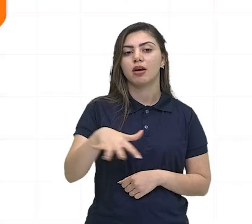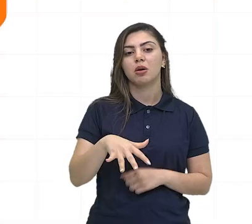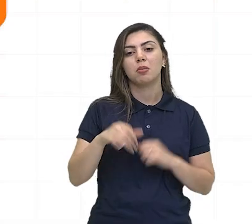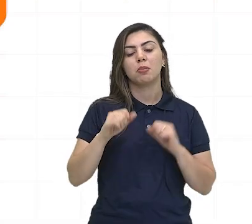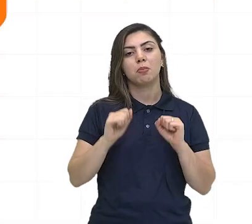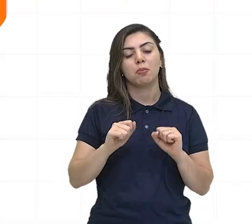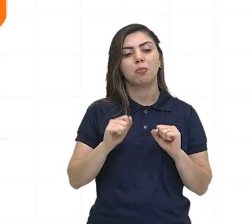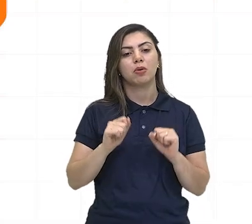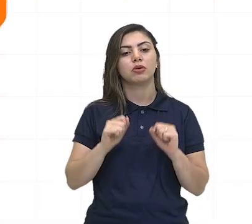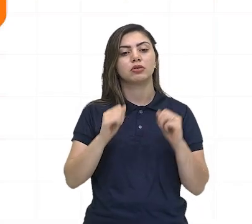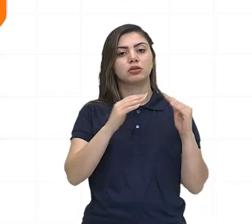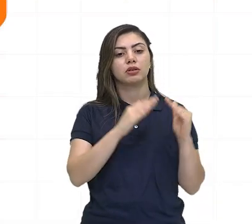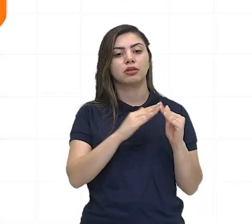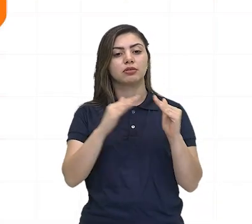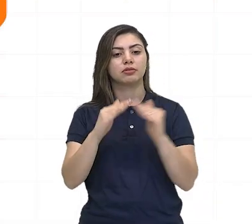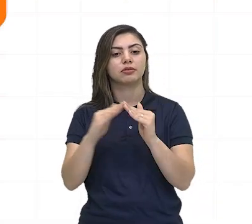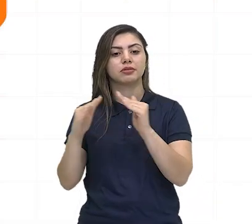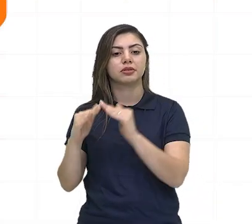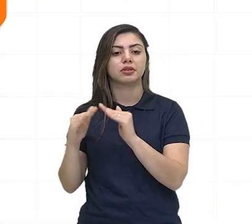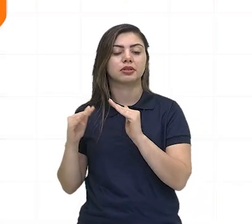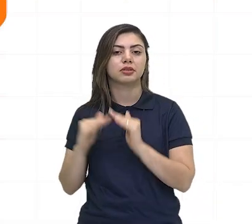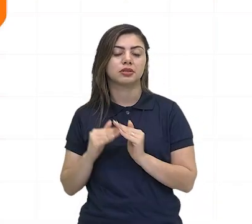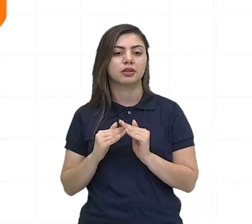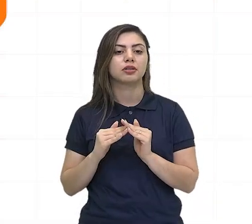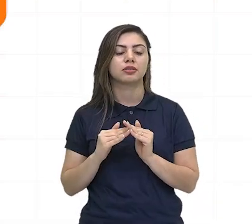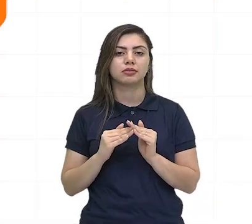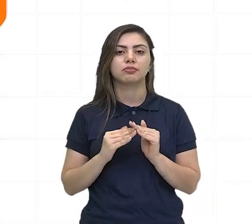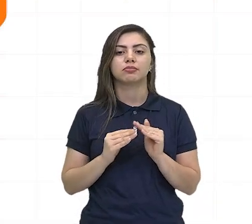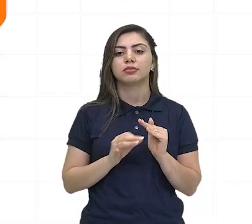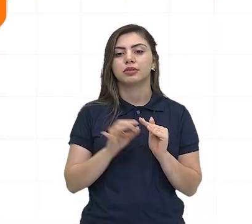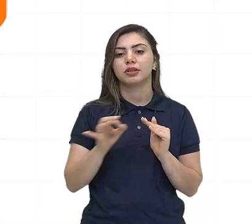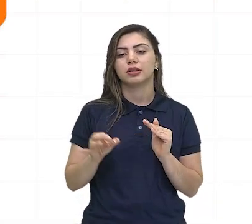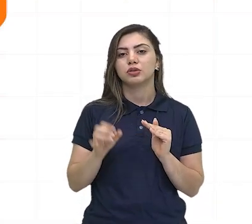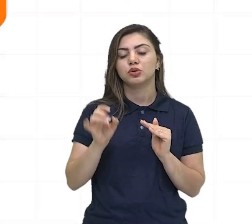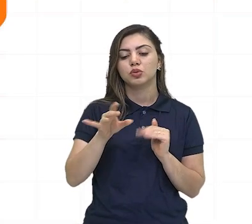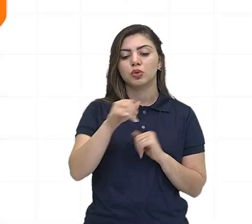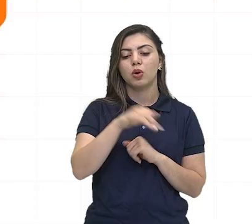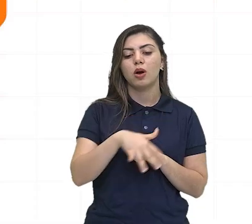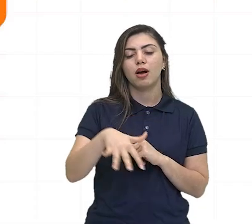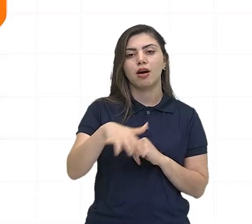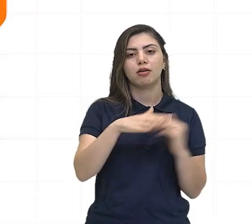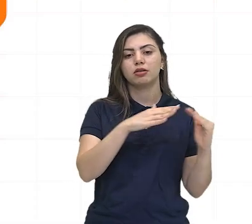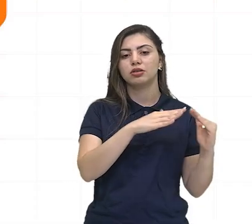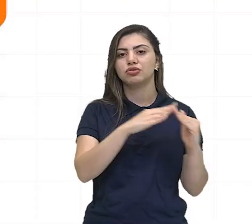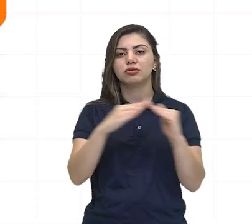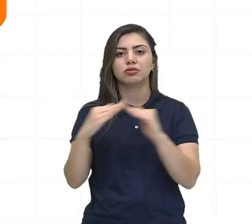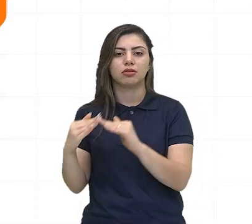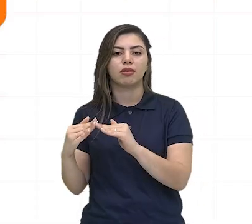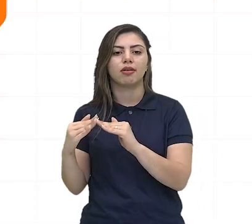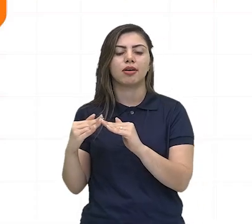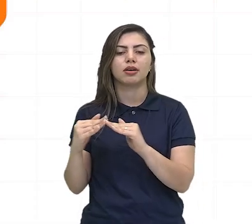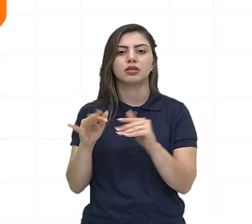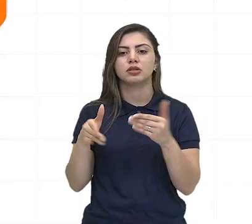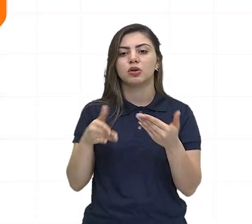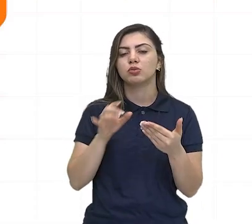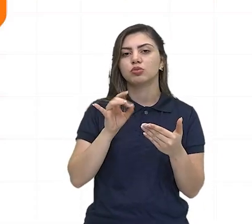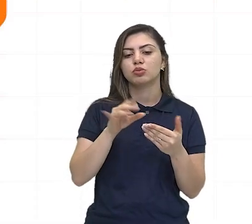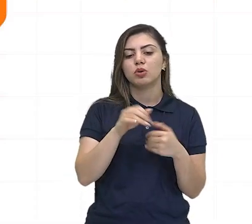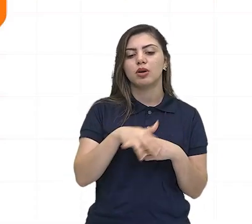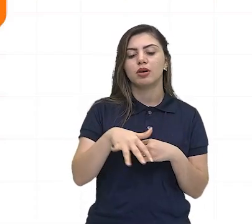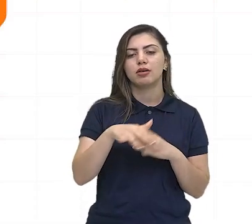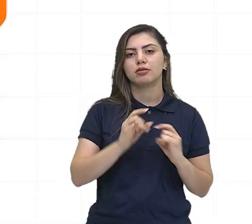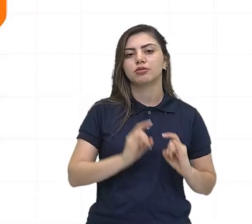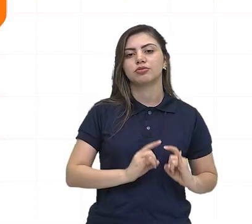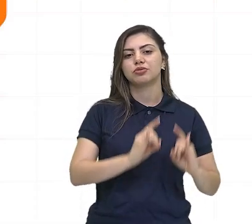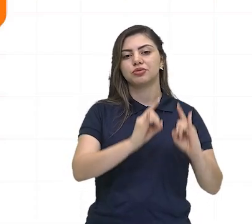bairros residenciais, né? Quando existem praticamente só casas ou só prédios naquele